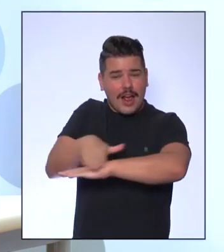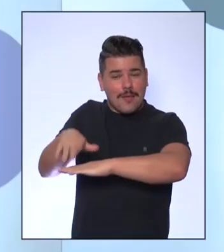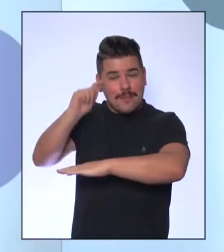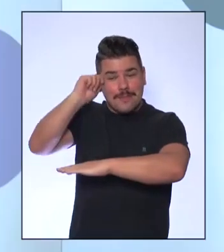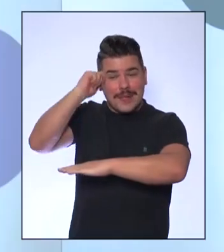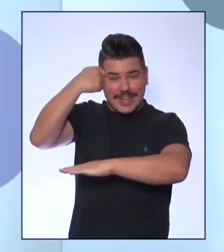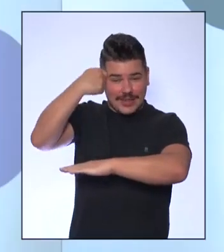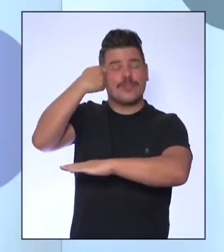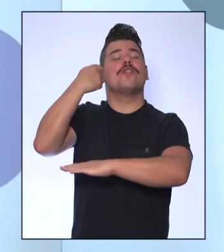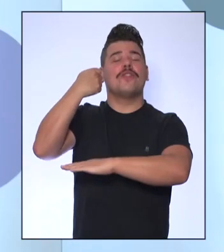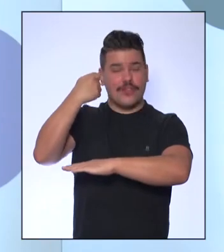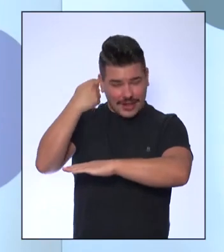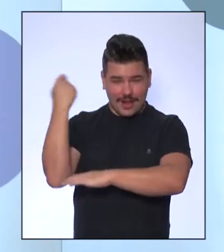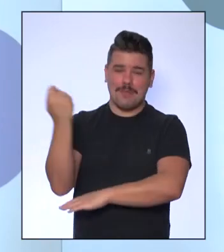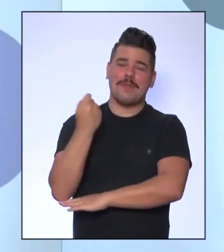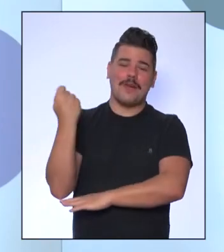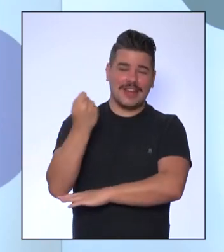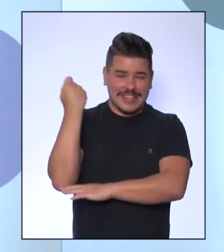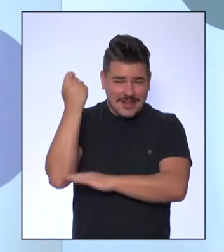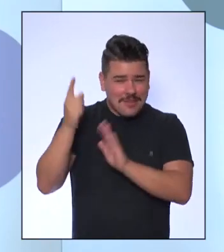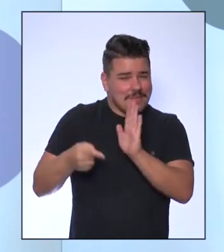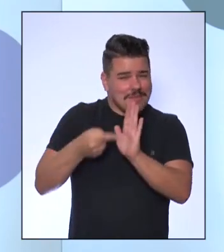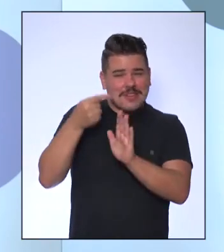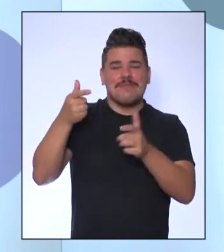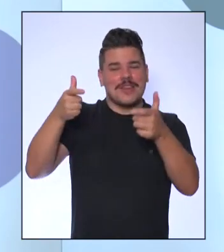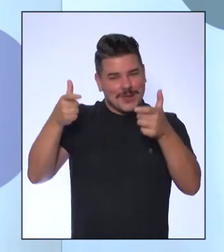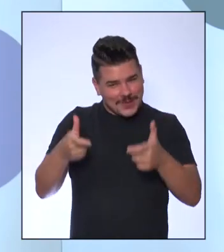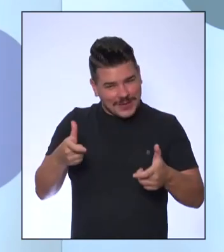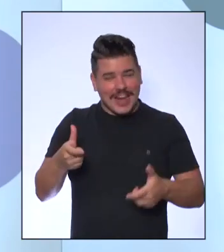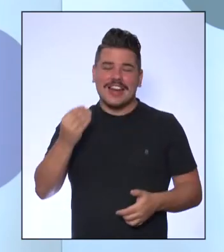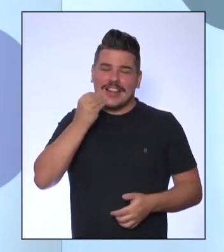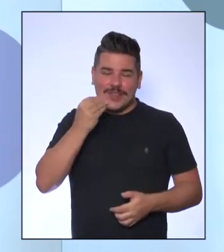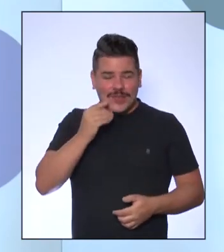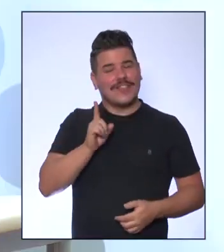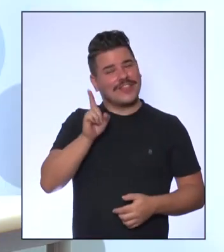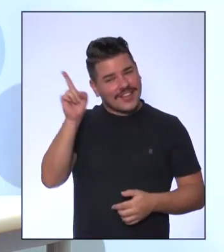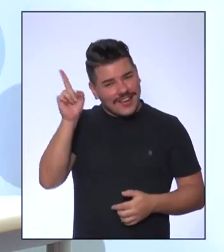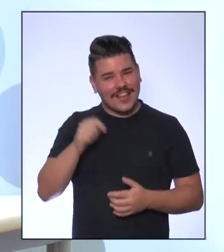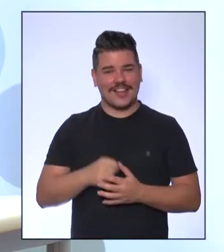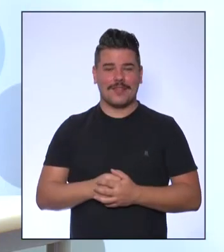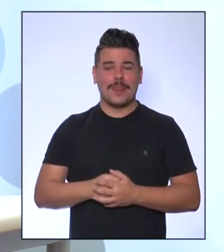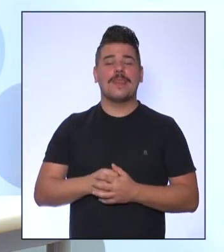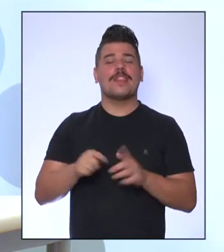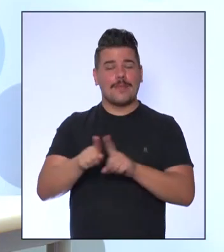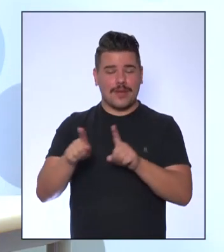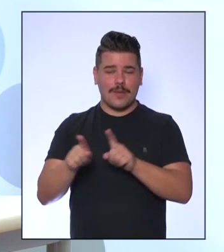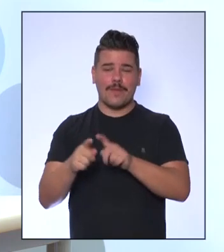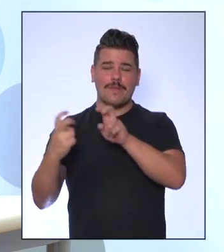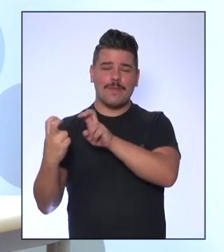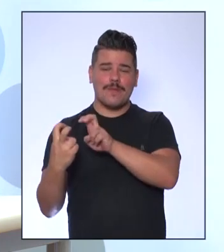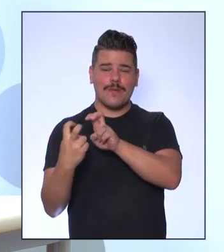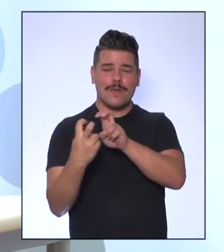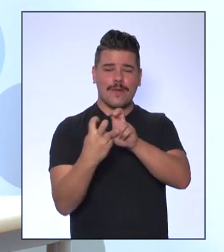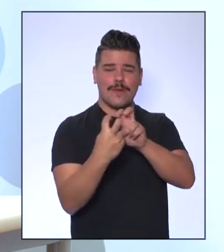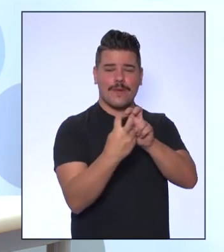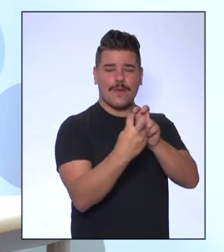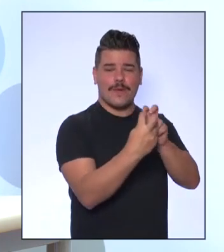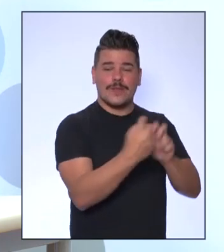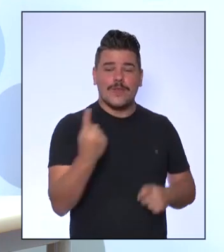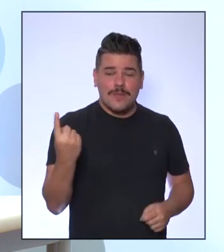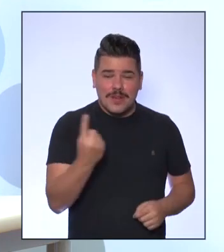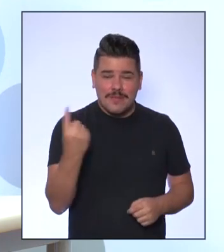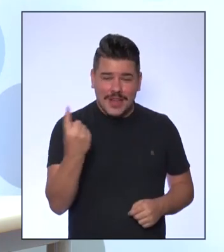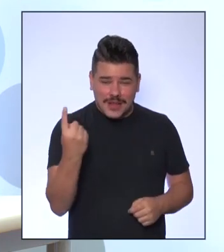primeira tentativa de asfaltar uma rua. Foi na Avenida Paulista. Os primeiros bondes andaram primeiro na Avenida Paulista. Os